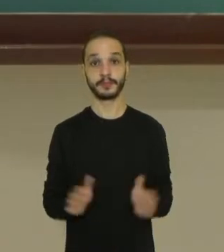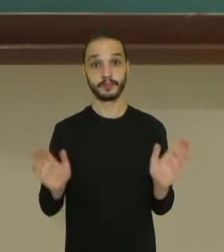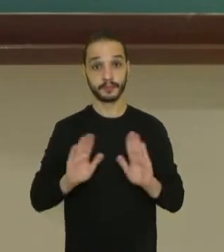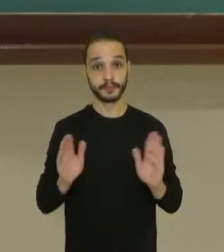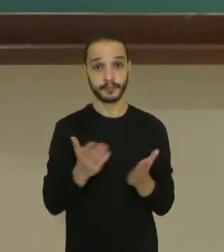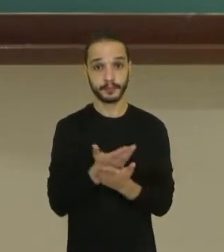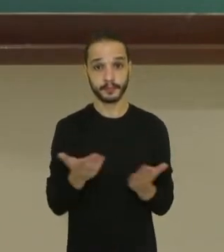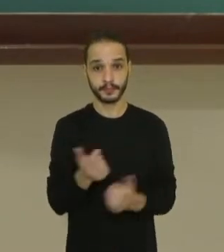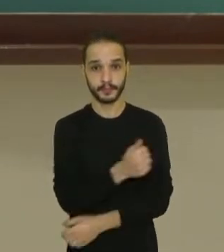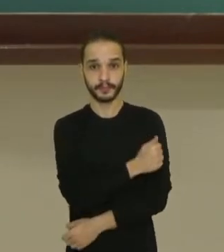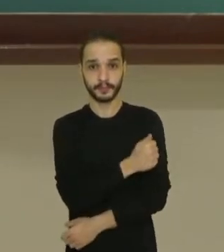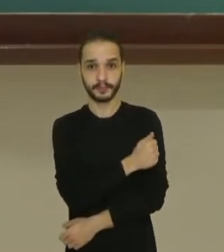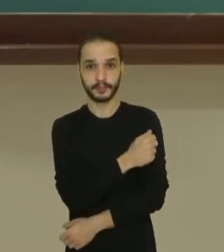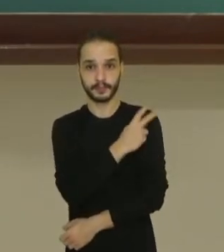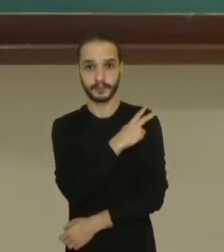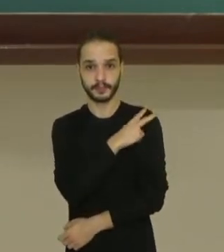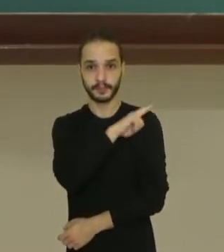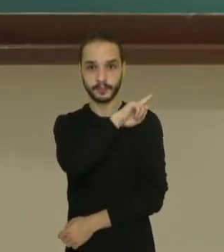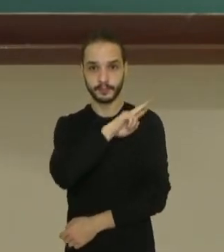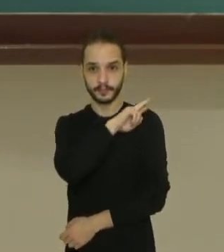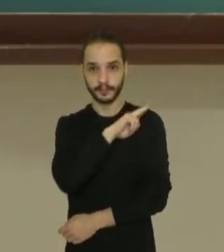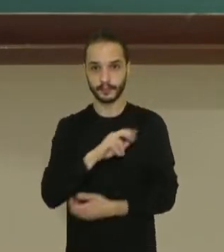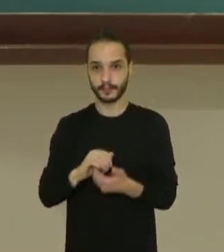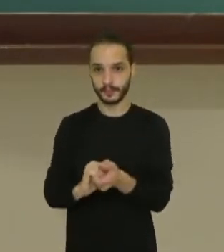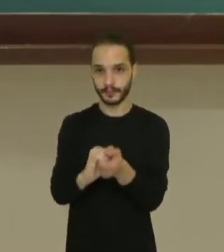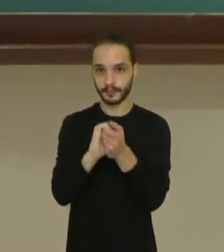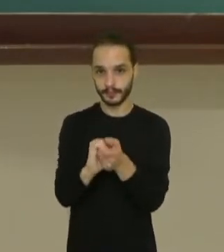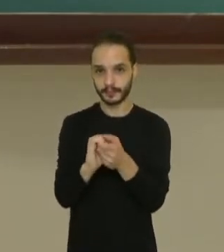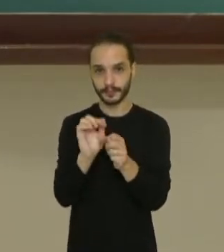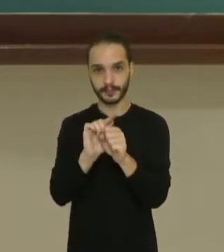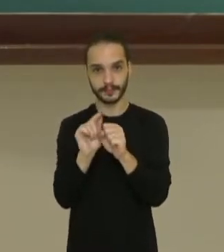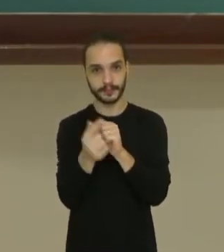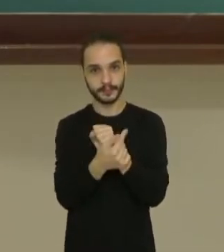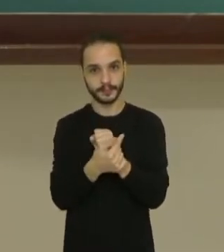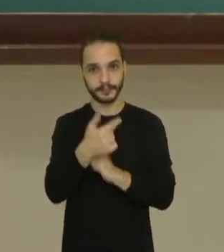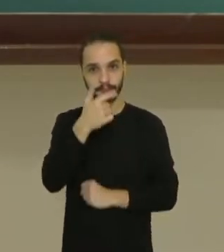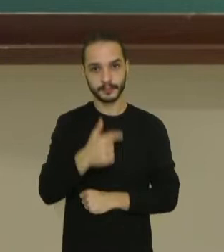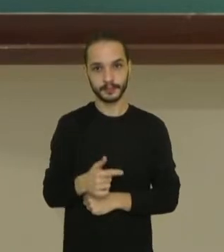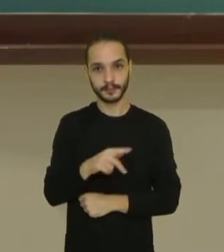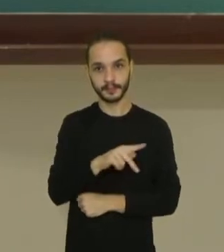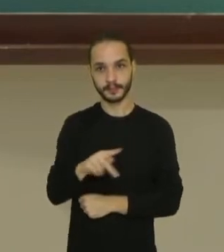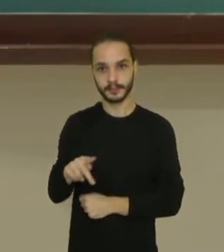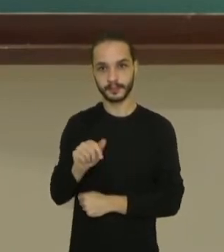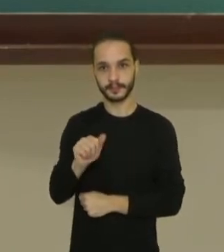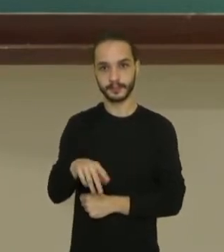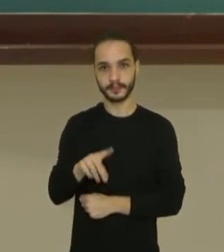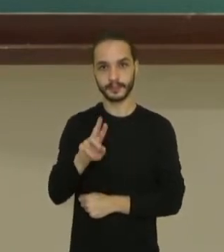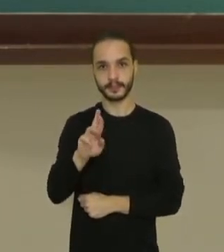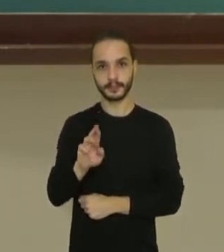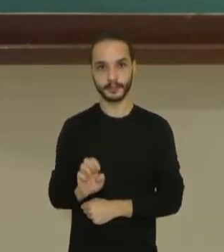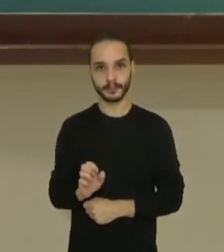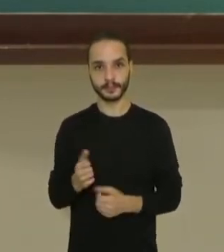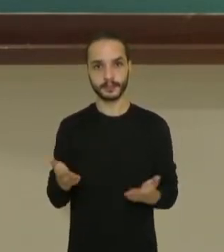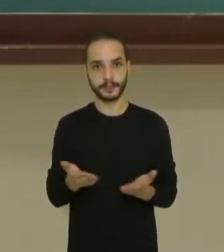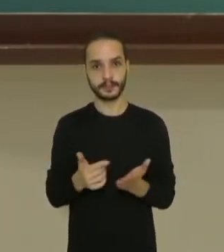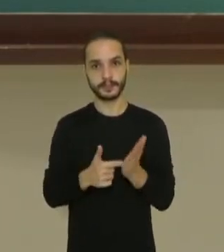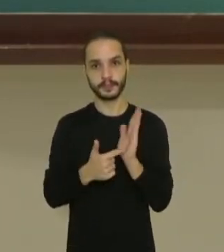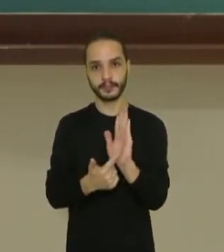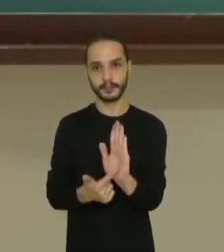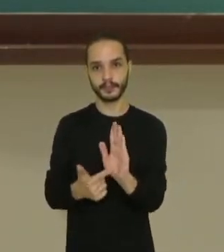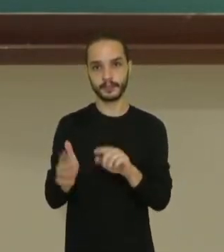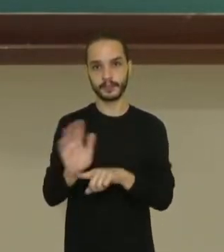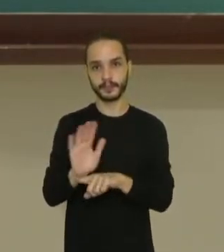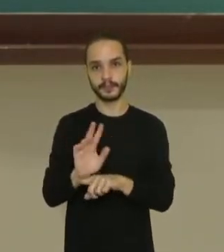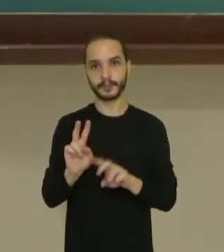Olá, estudantes da segunda série do ensino médio, saudações geográficas, eu sou o professor André e nesse vídeo falaremos sobre os processos